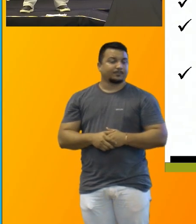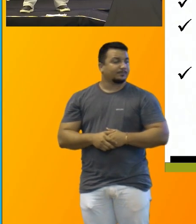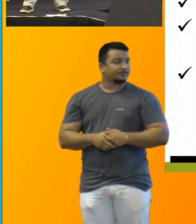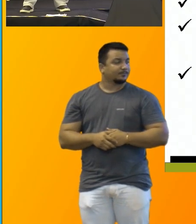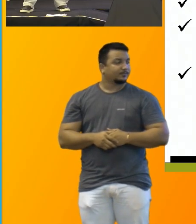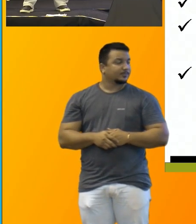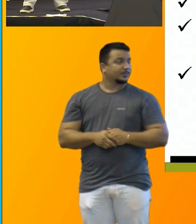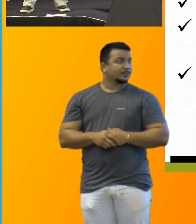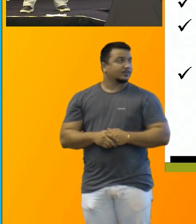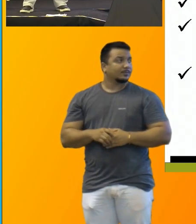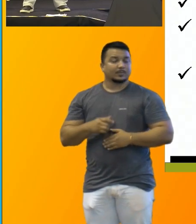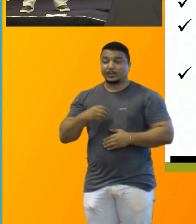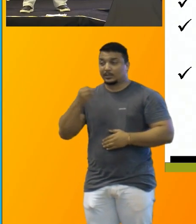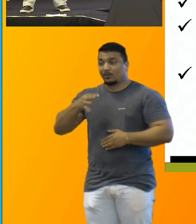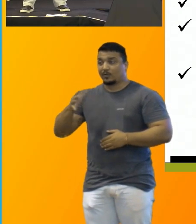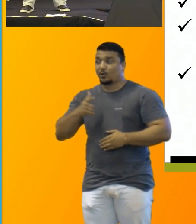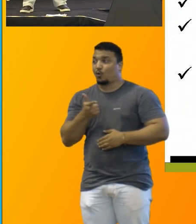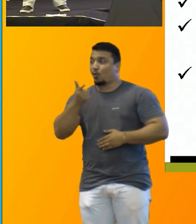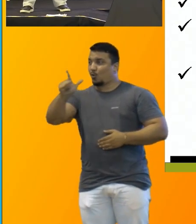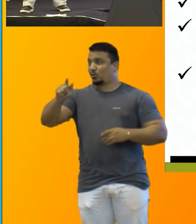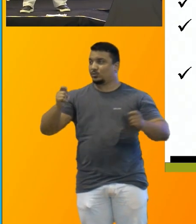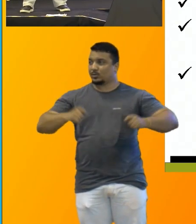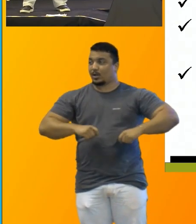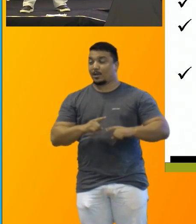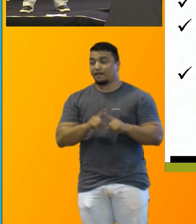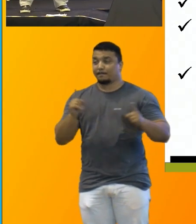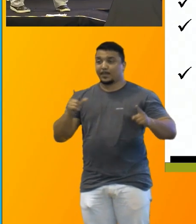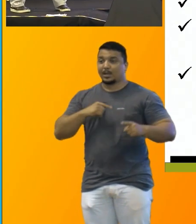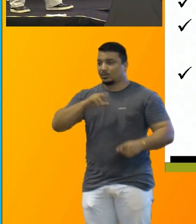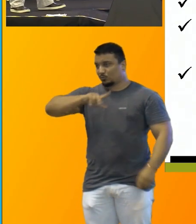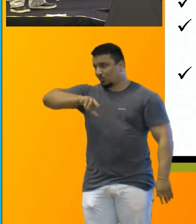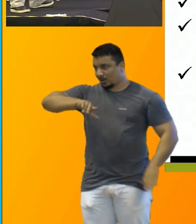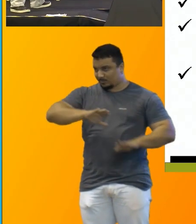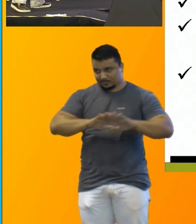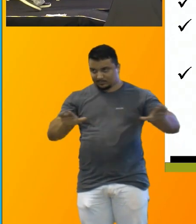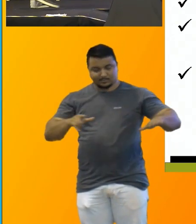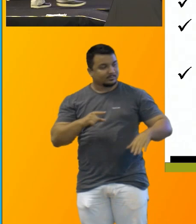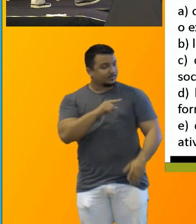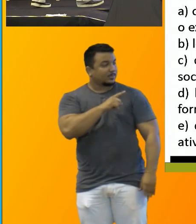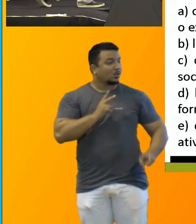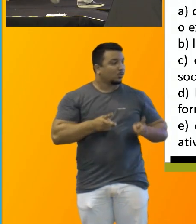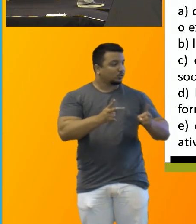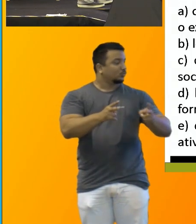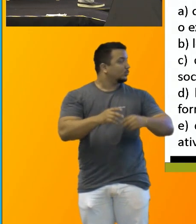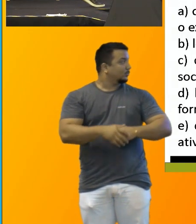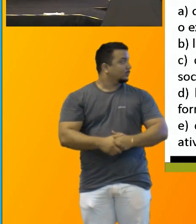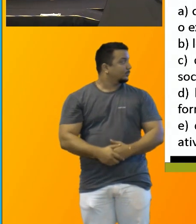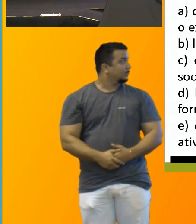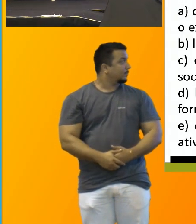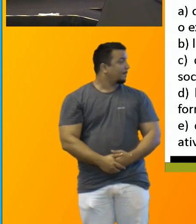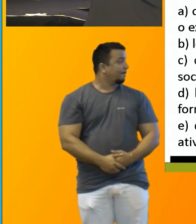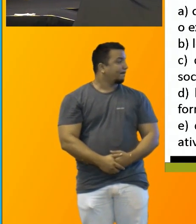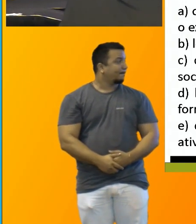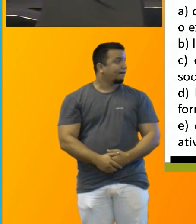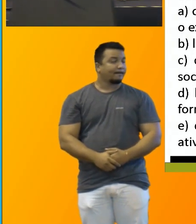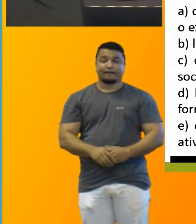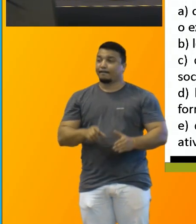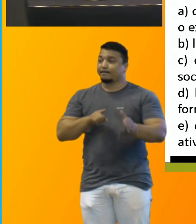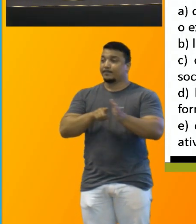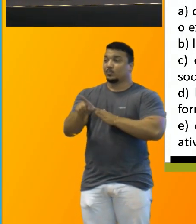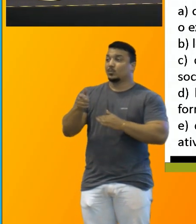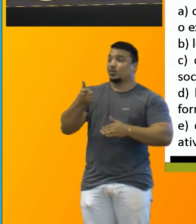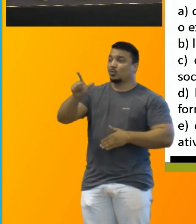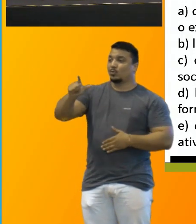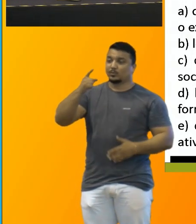não ser que fosse num outro plano espiritual. Mas não é o caso, tá? Podemos seguir em frente? Próxima